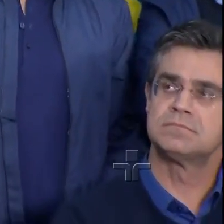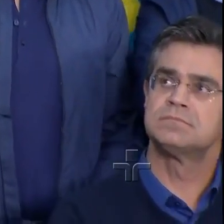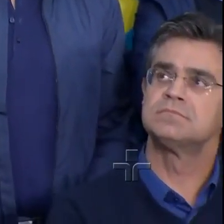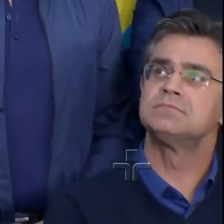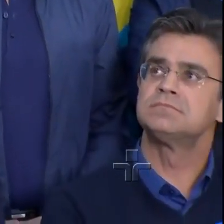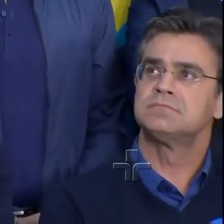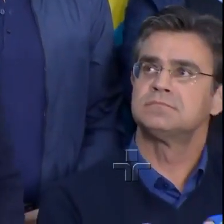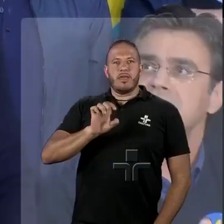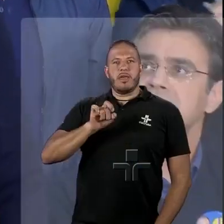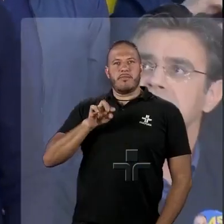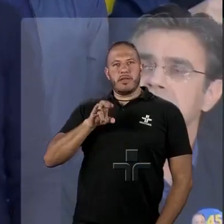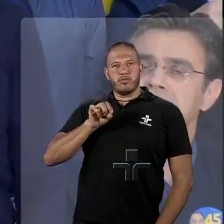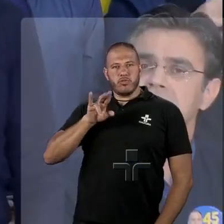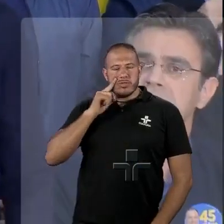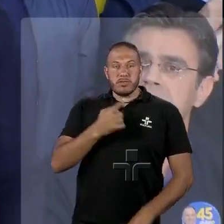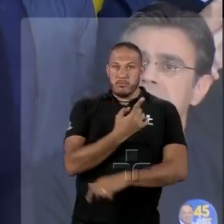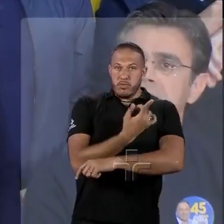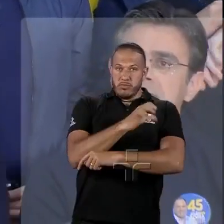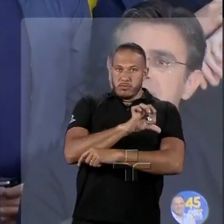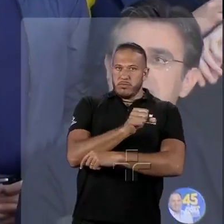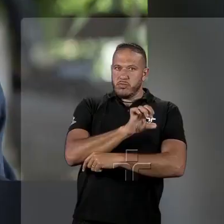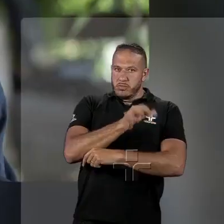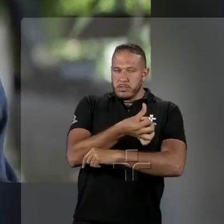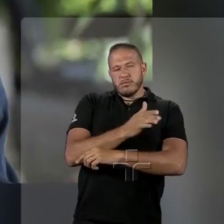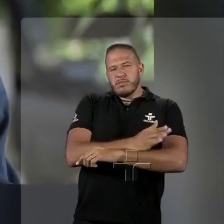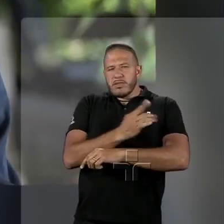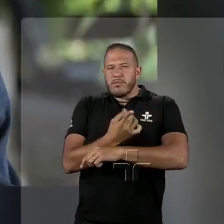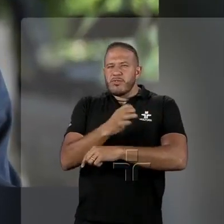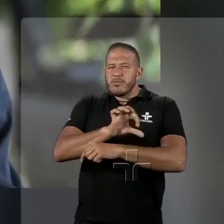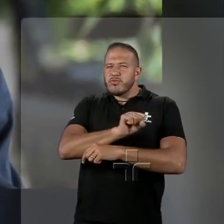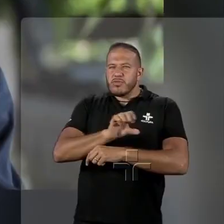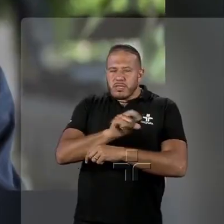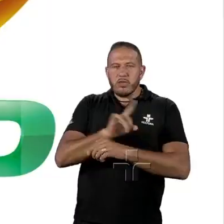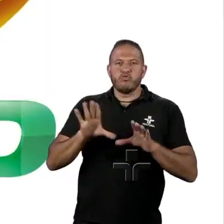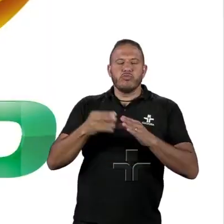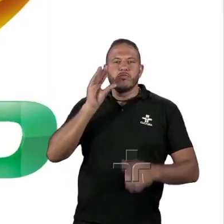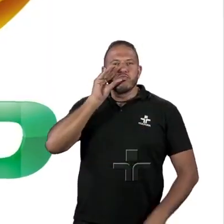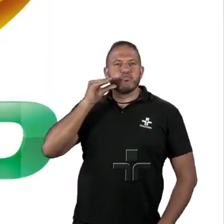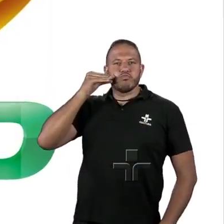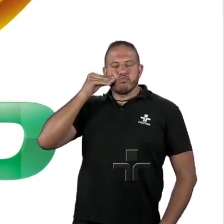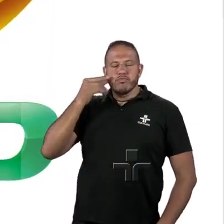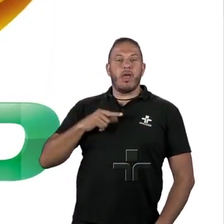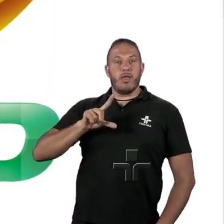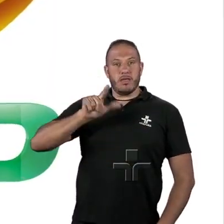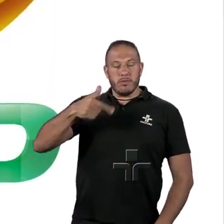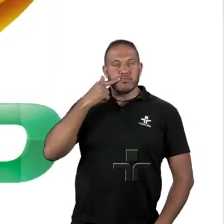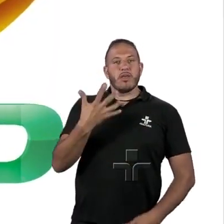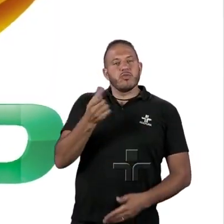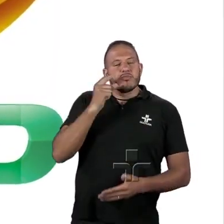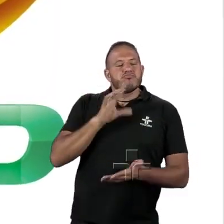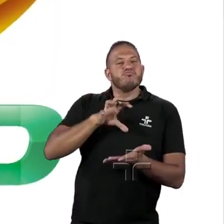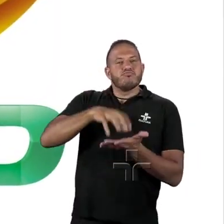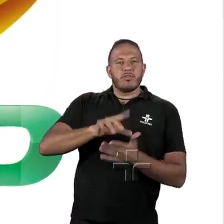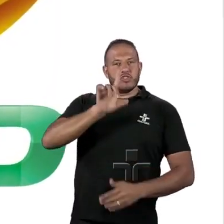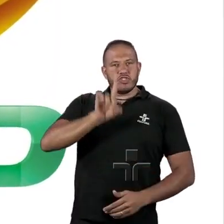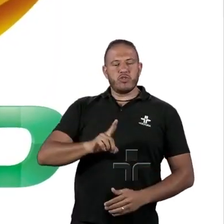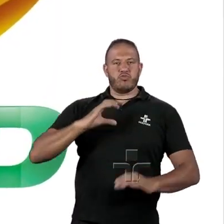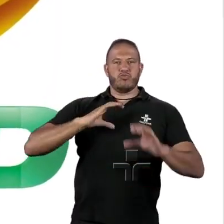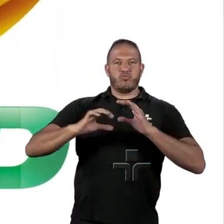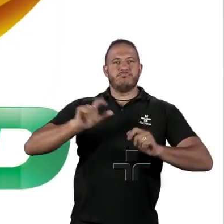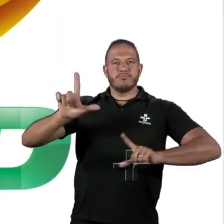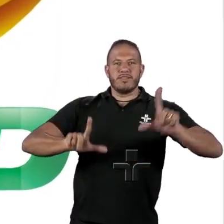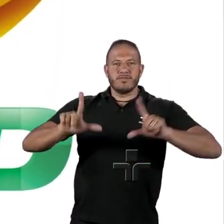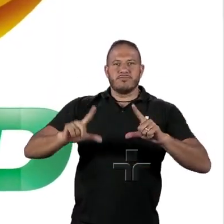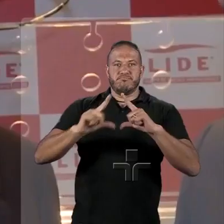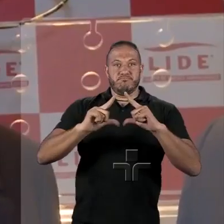Embratur entre 1986 e 88 no governo José Sarney. Mais tarde, assumiu o cargo de diretor de comunicação da